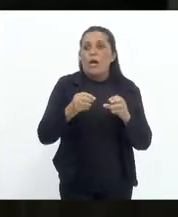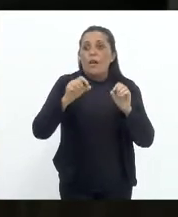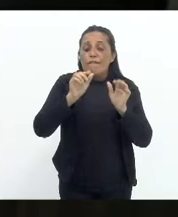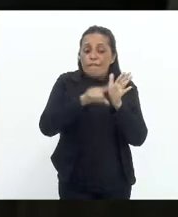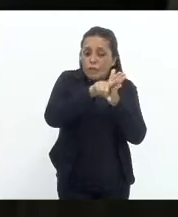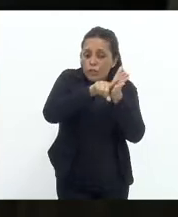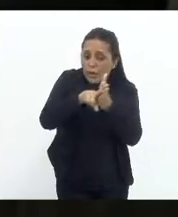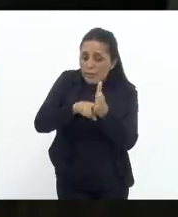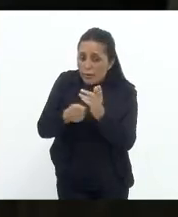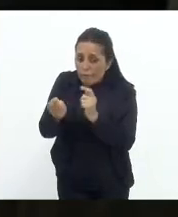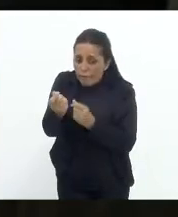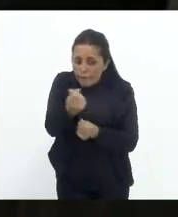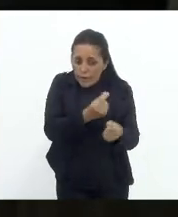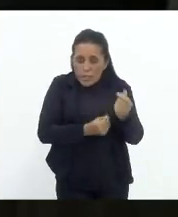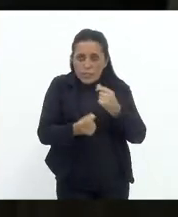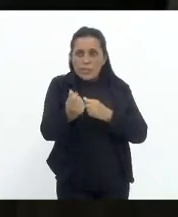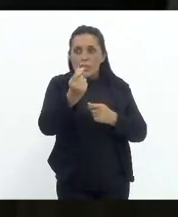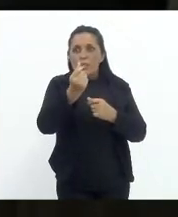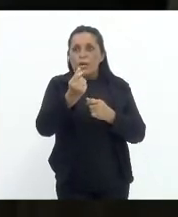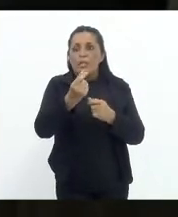controle favorável